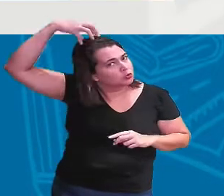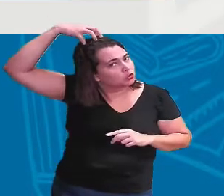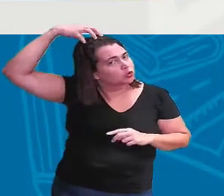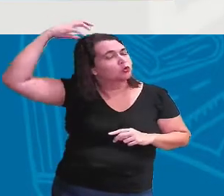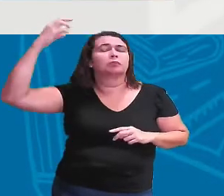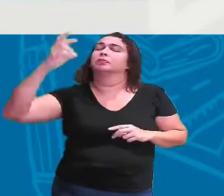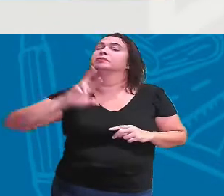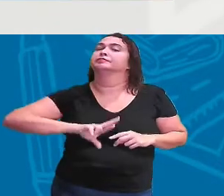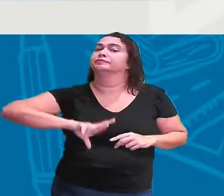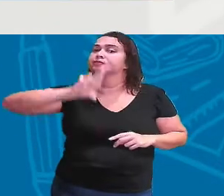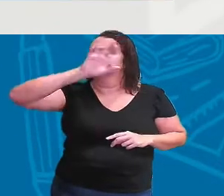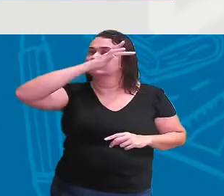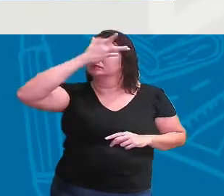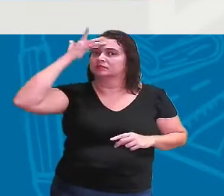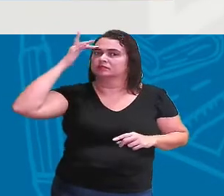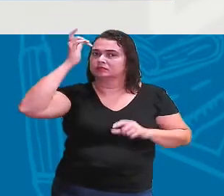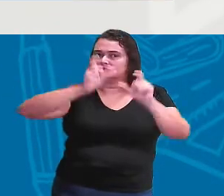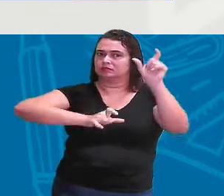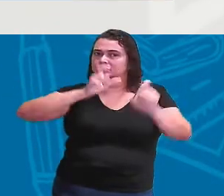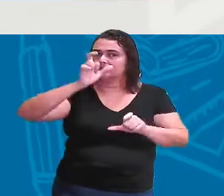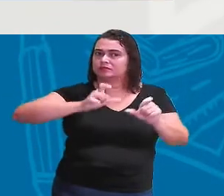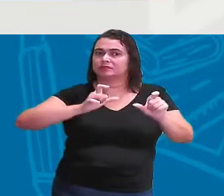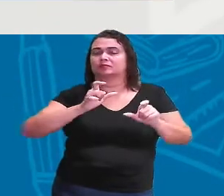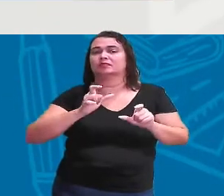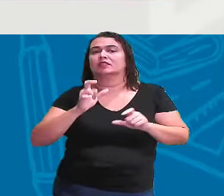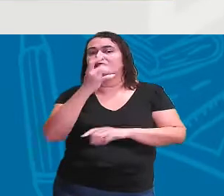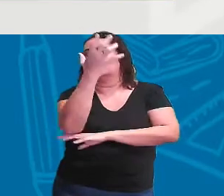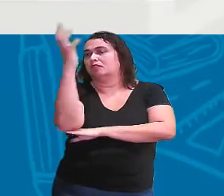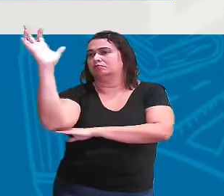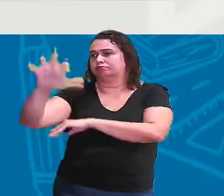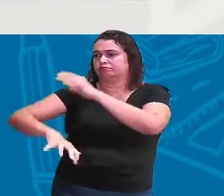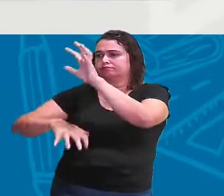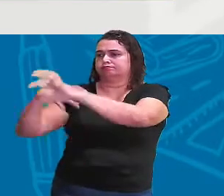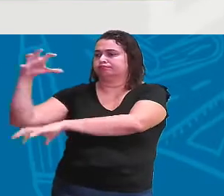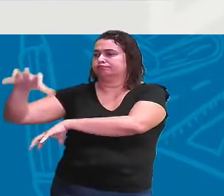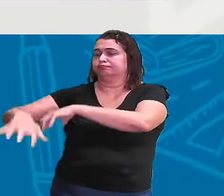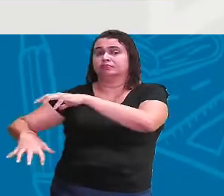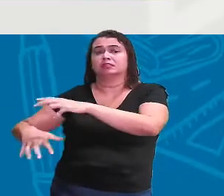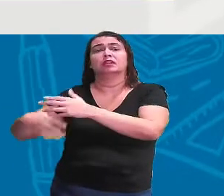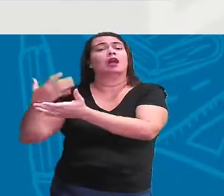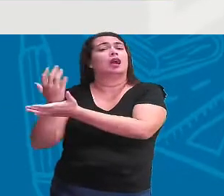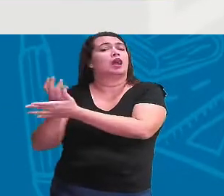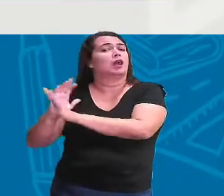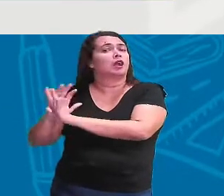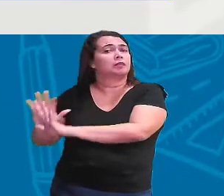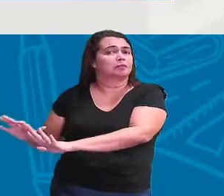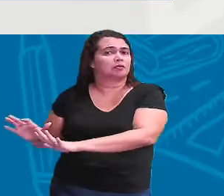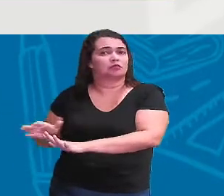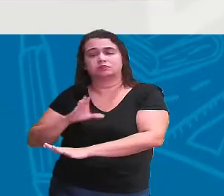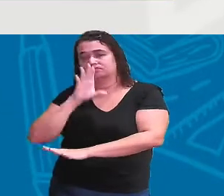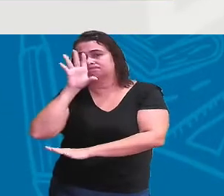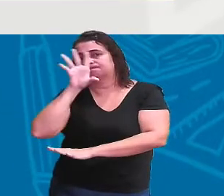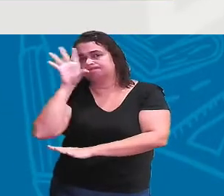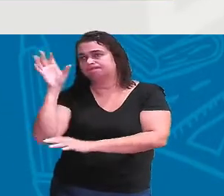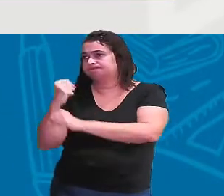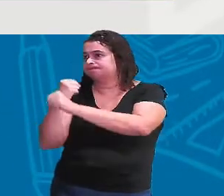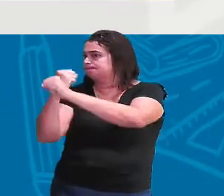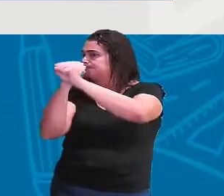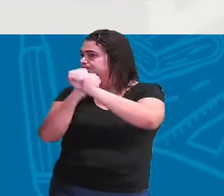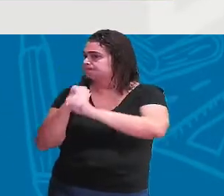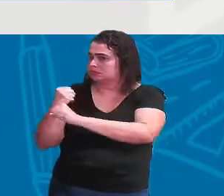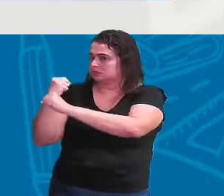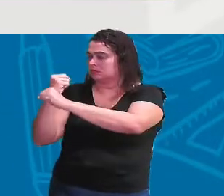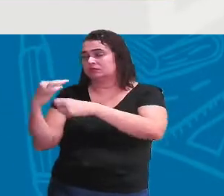provedores para que a febre amarela silvestre passe a ser uma febre amarela urbana. Ou seja, a invasão humana, a